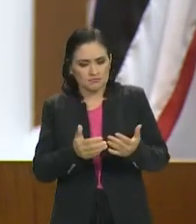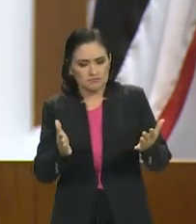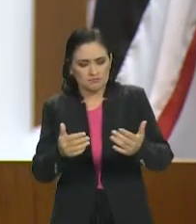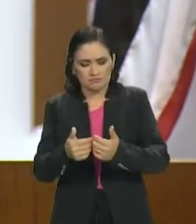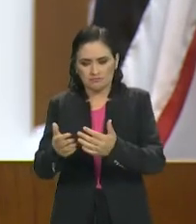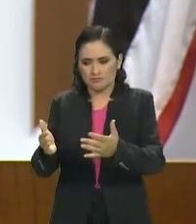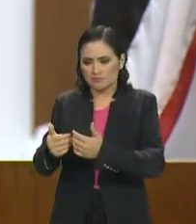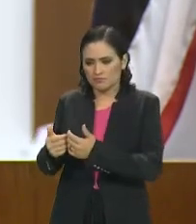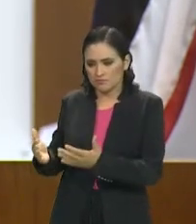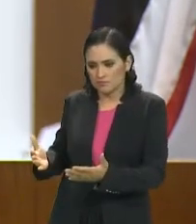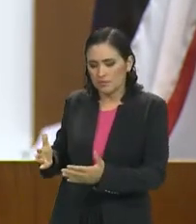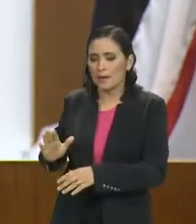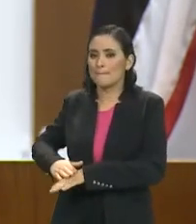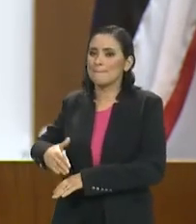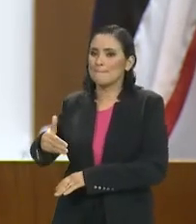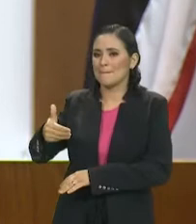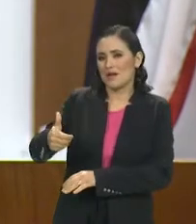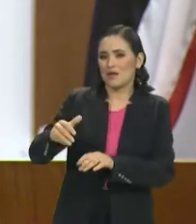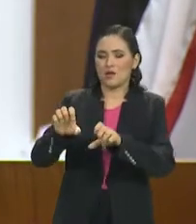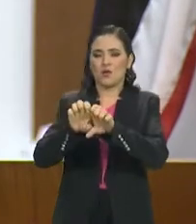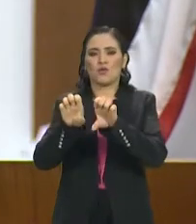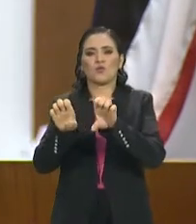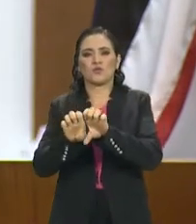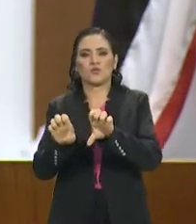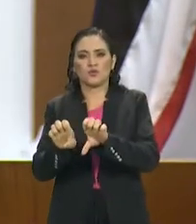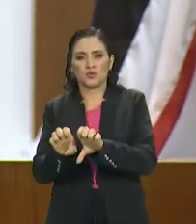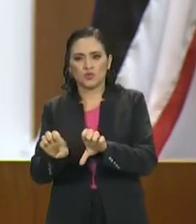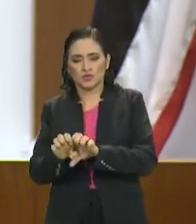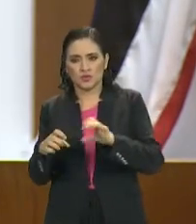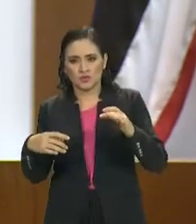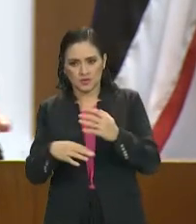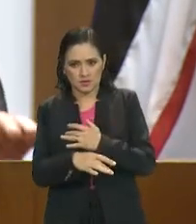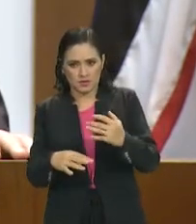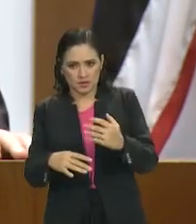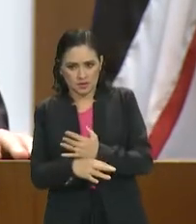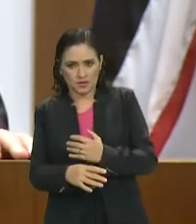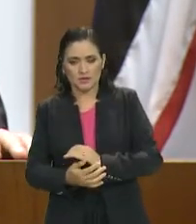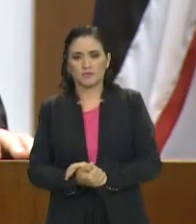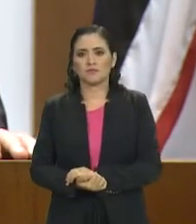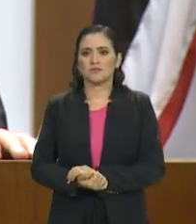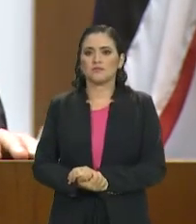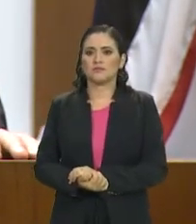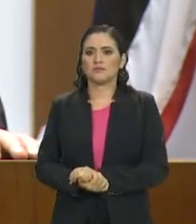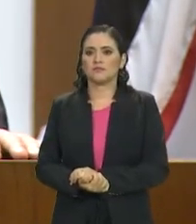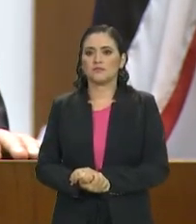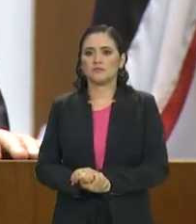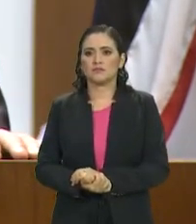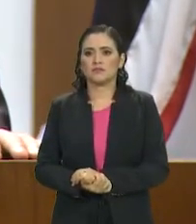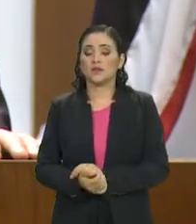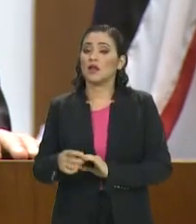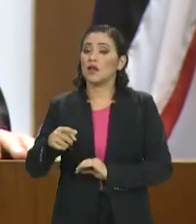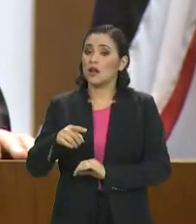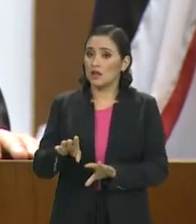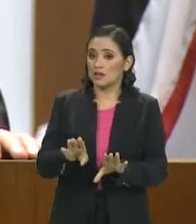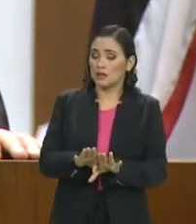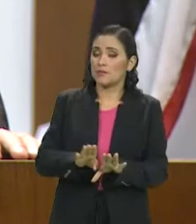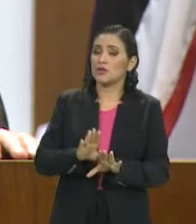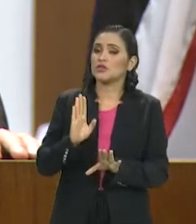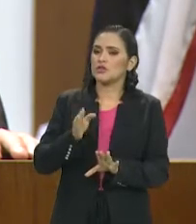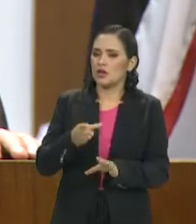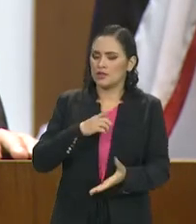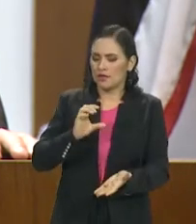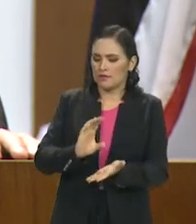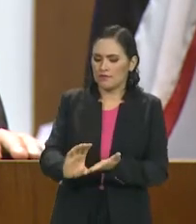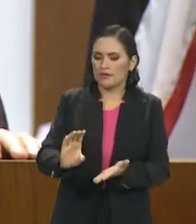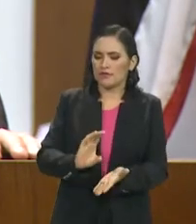Rodrigues, melhora em muito a infraestrutura urbana da cidade. Lá também nós já tivemos emenda de calçamento e